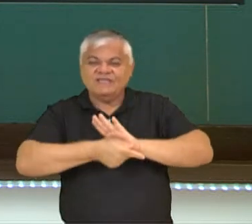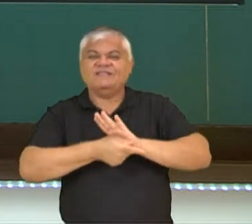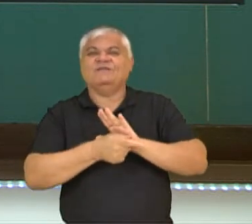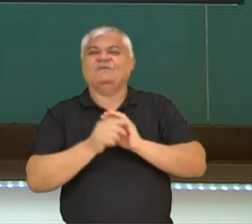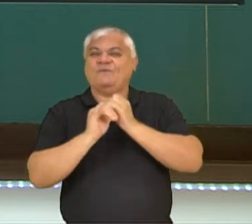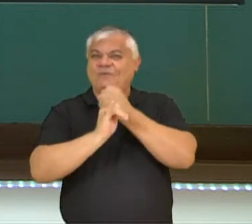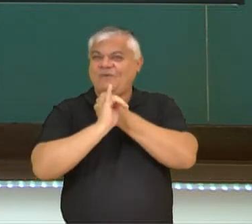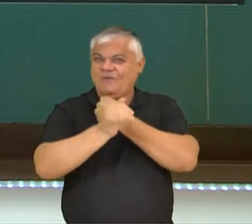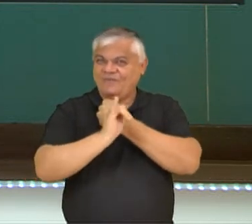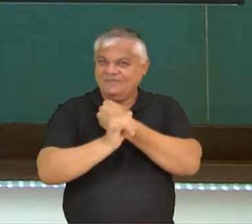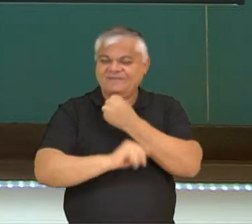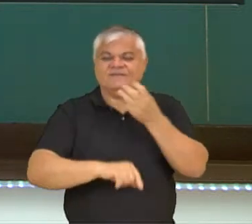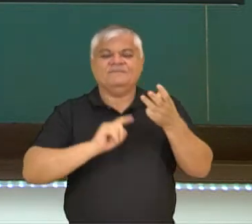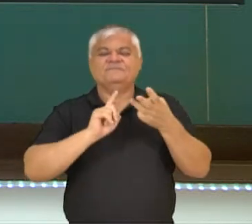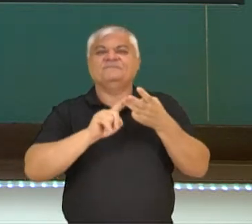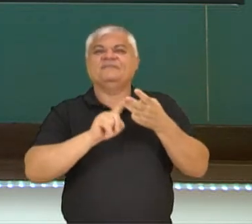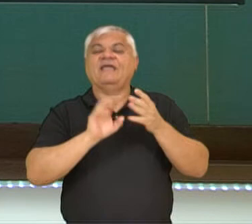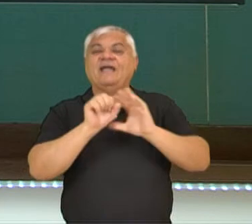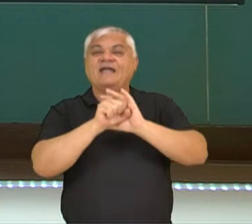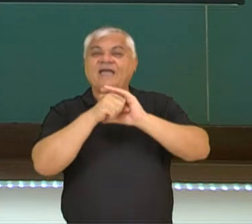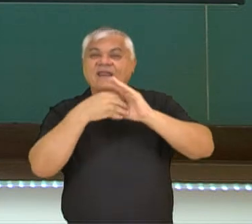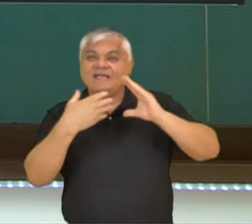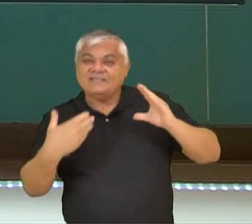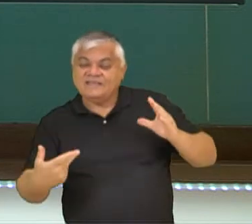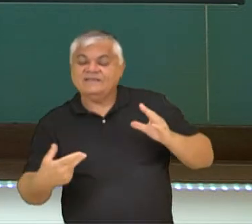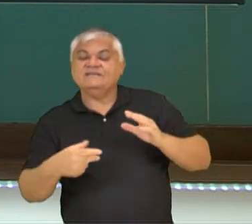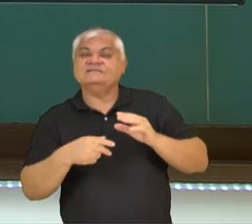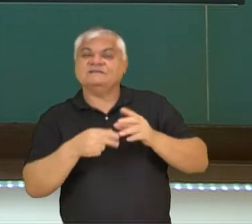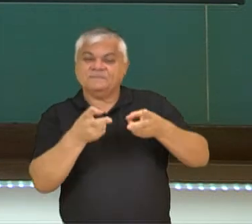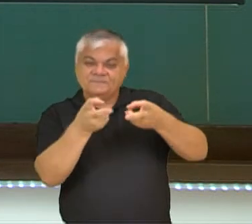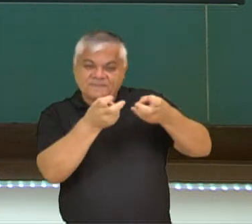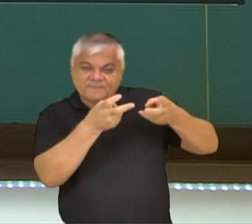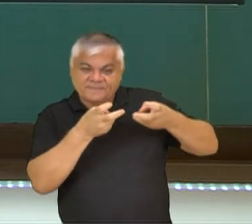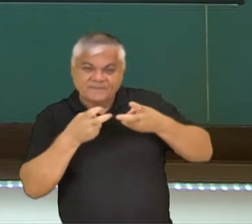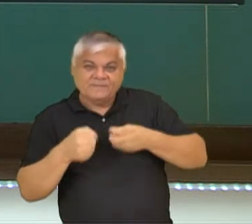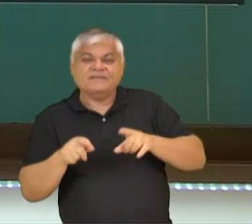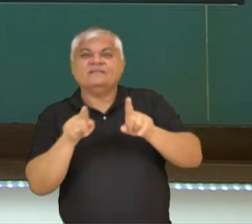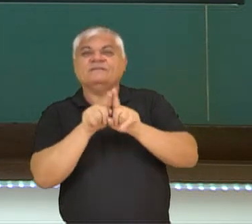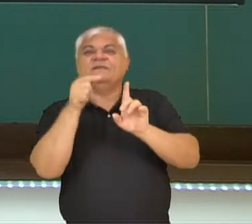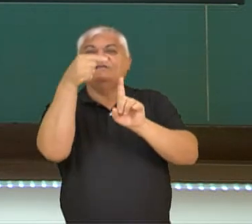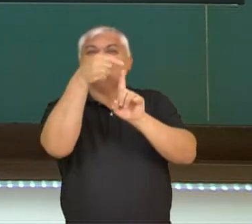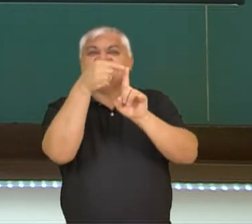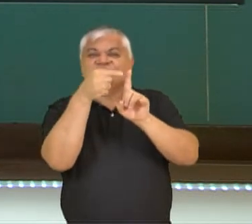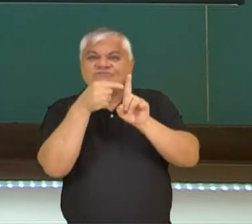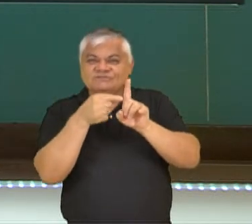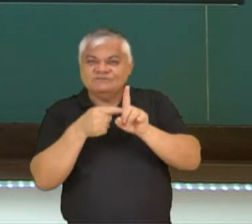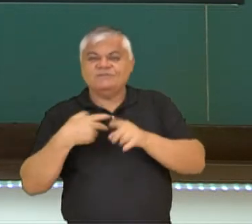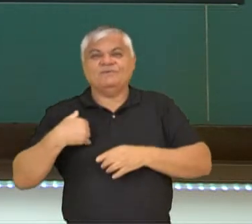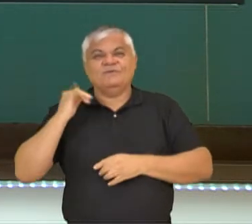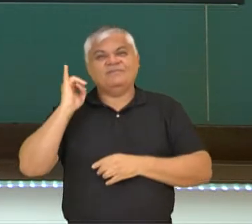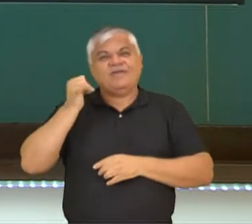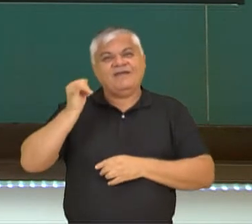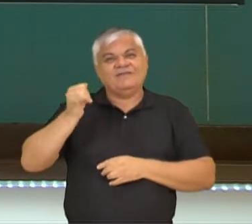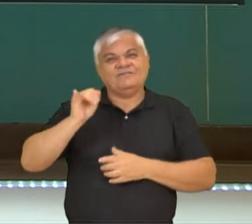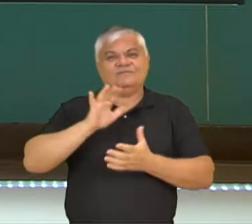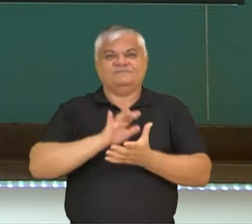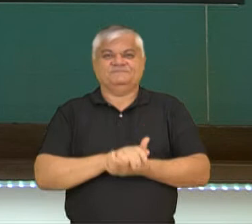crônica, reconhecemos as características da crônica e reconhecemos os tipos de